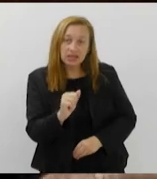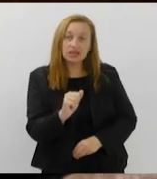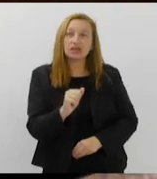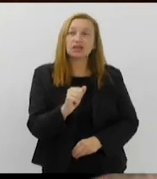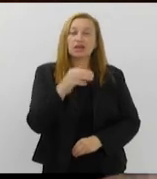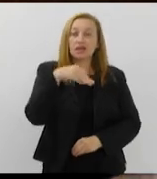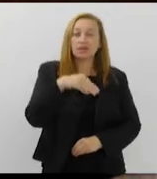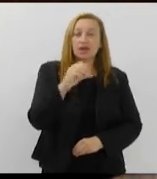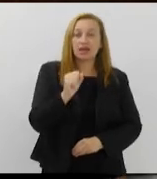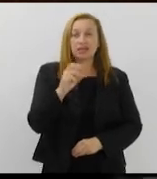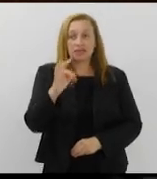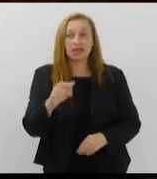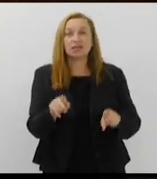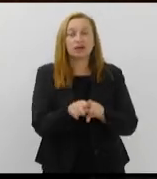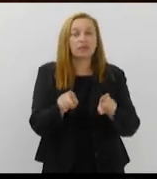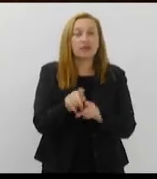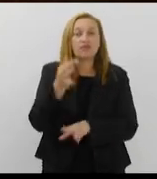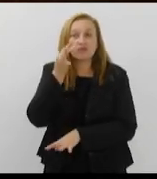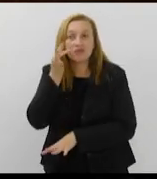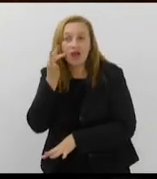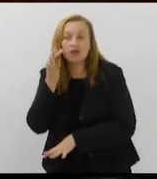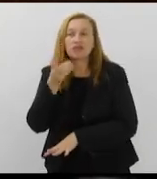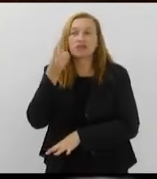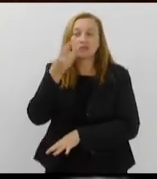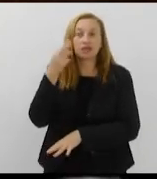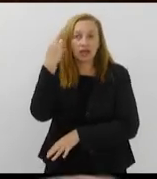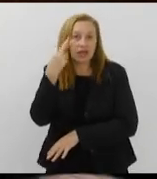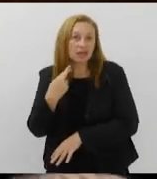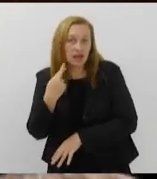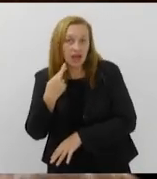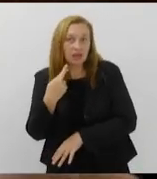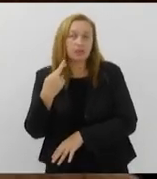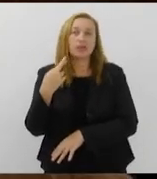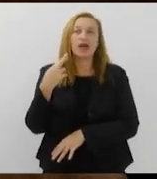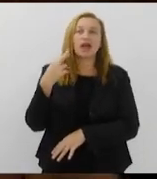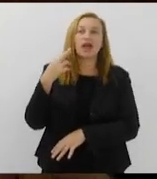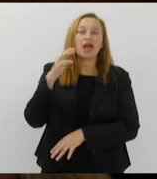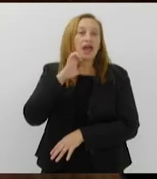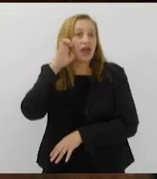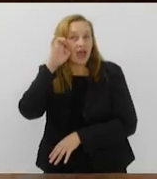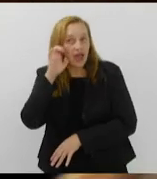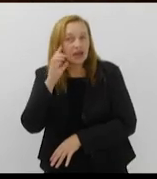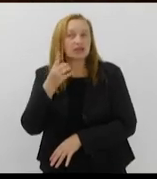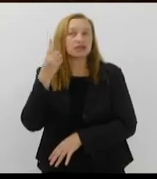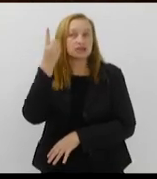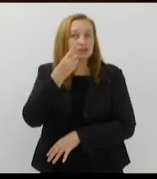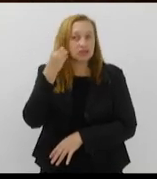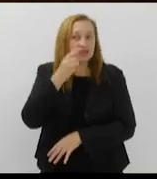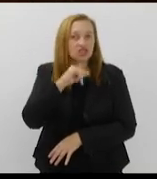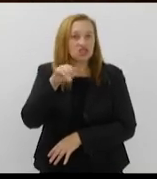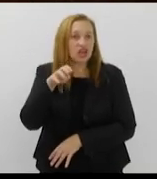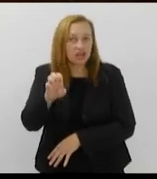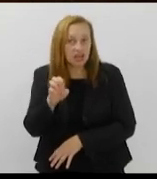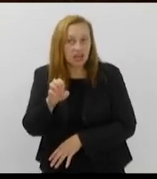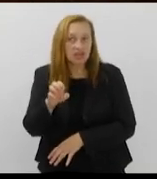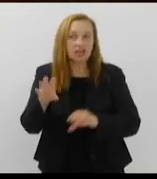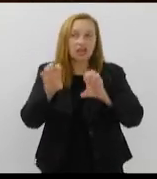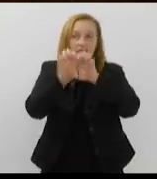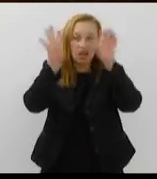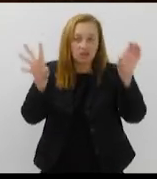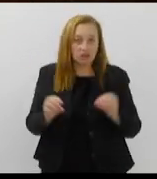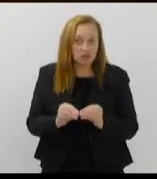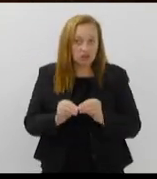Serafini, também as deputadas Renata Souza, Élica, deputado Jari,